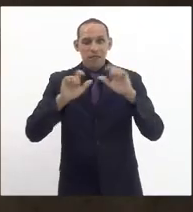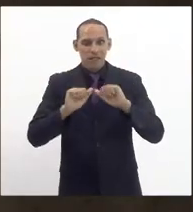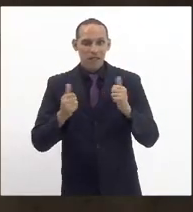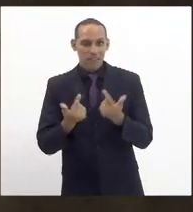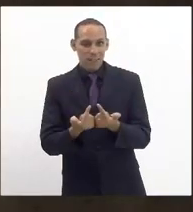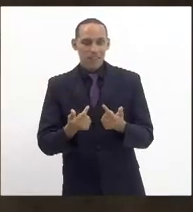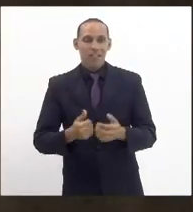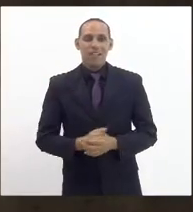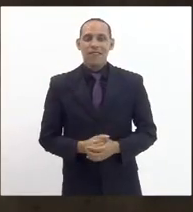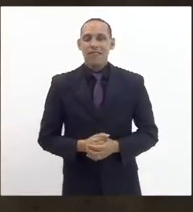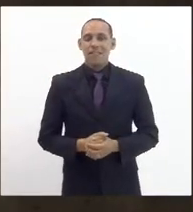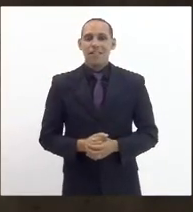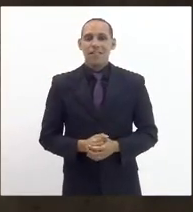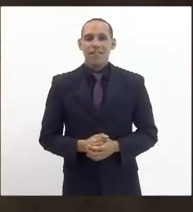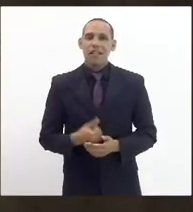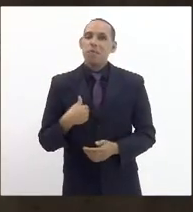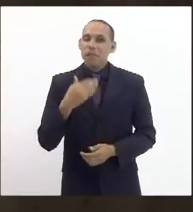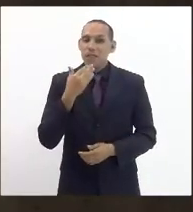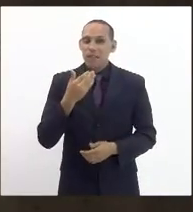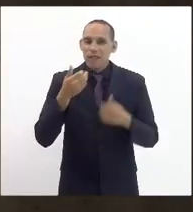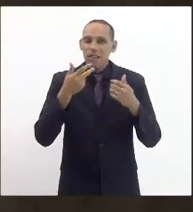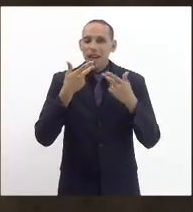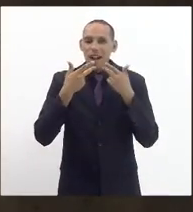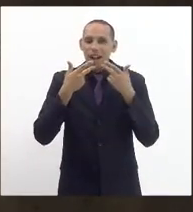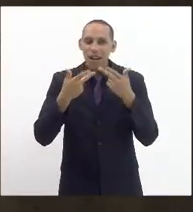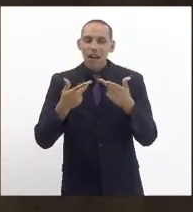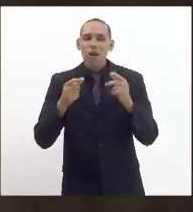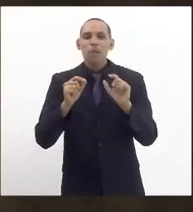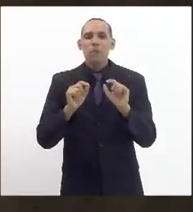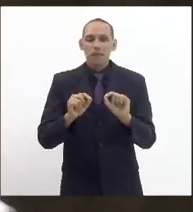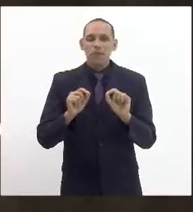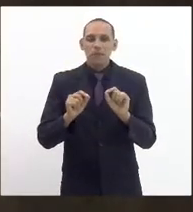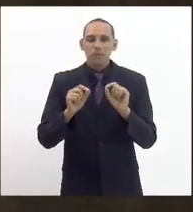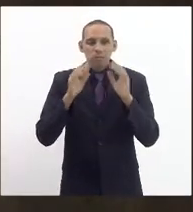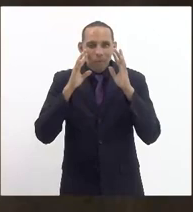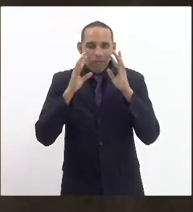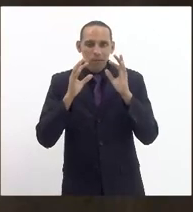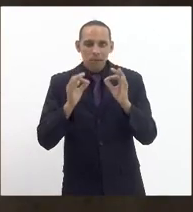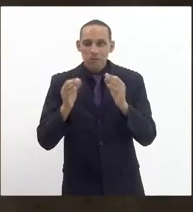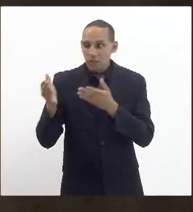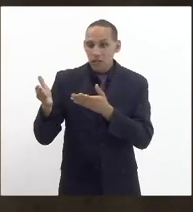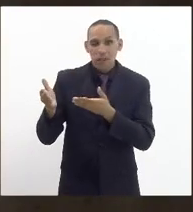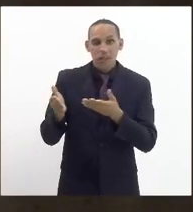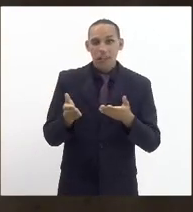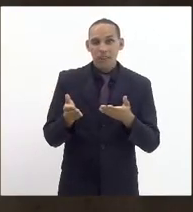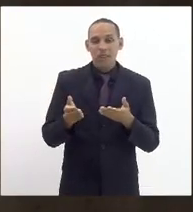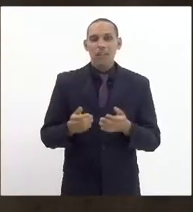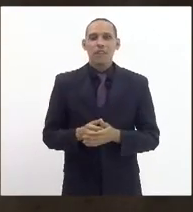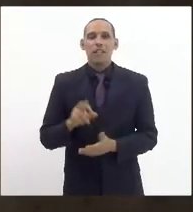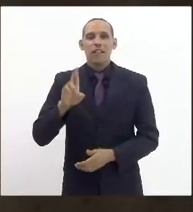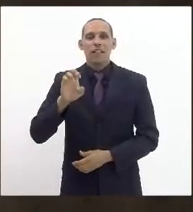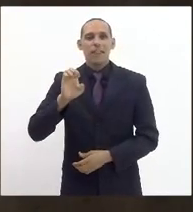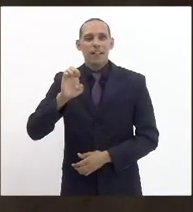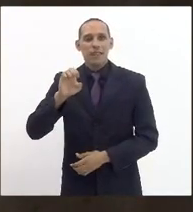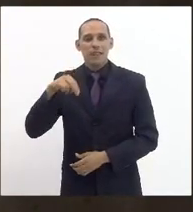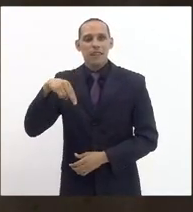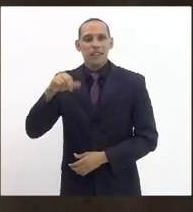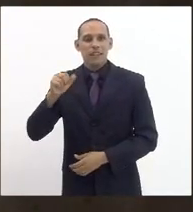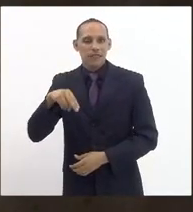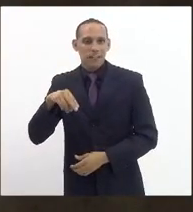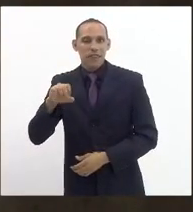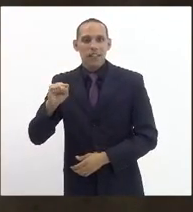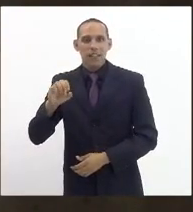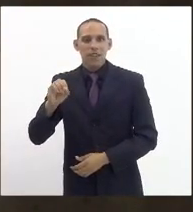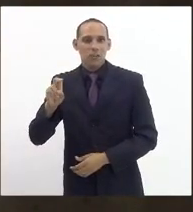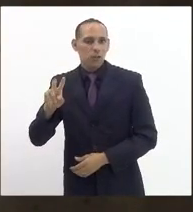Alerge. E eu pedi o uso da palavra porque eu queria aqui chamar agora Renan Souza,